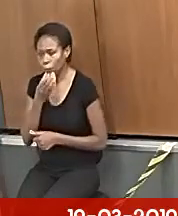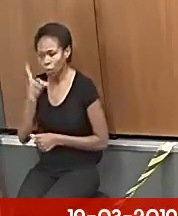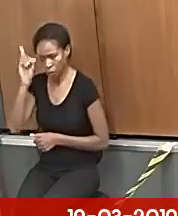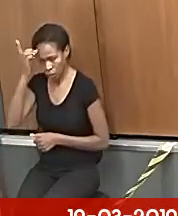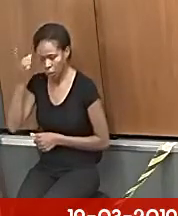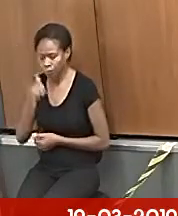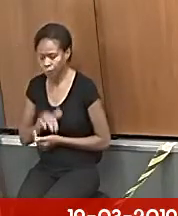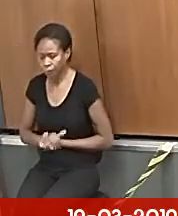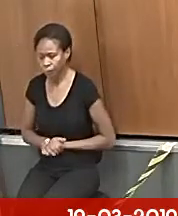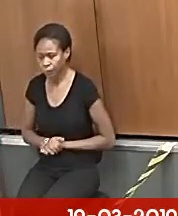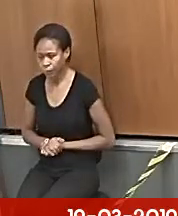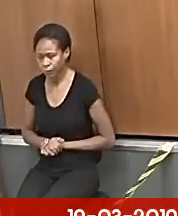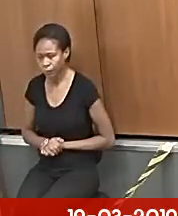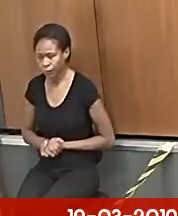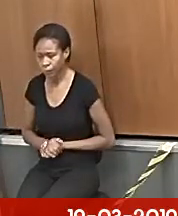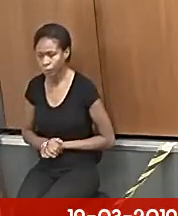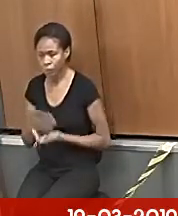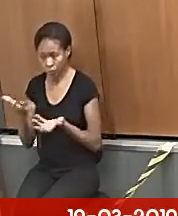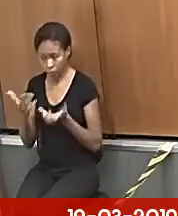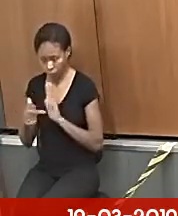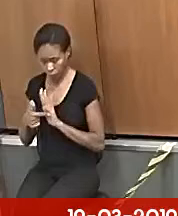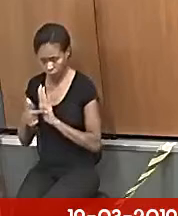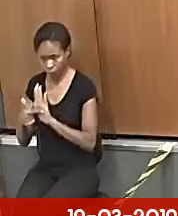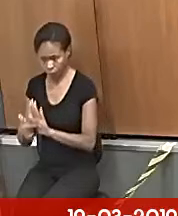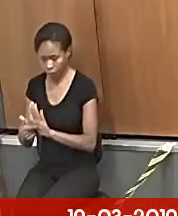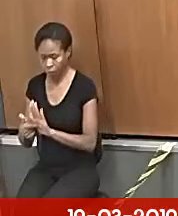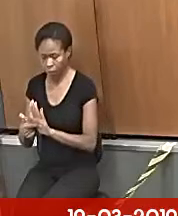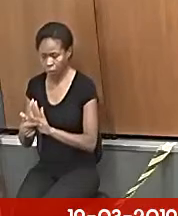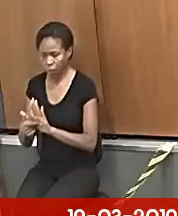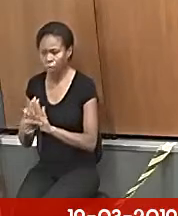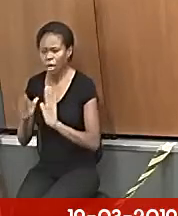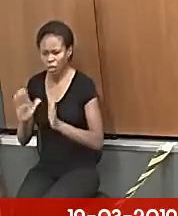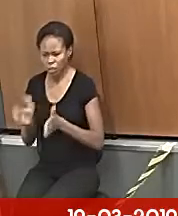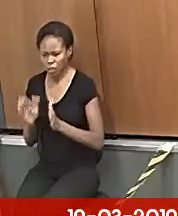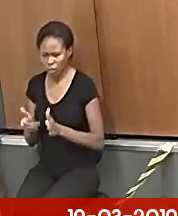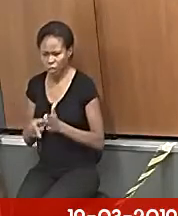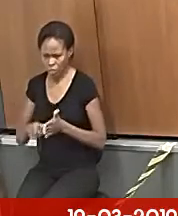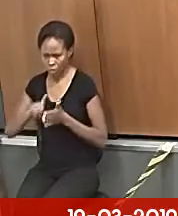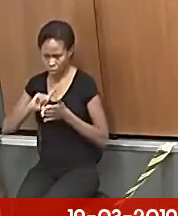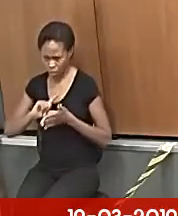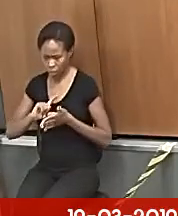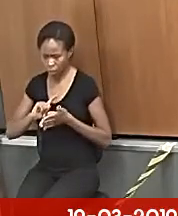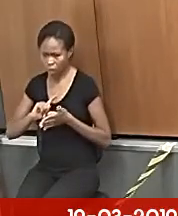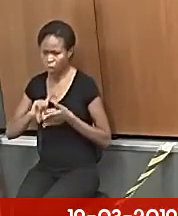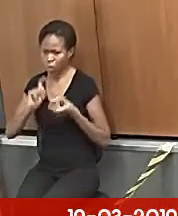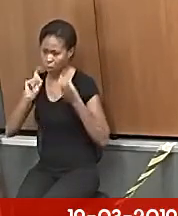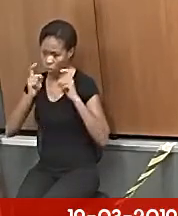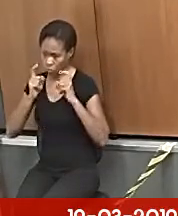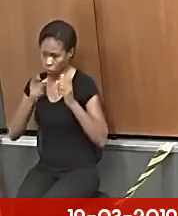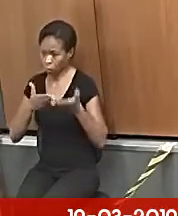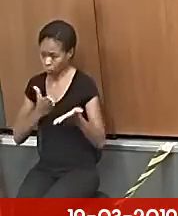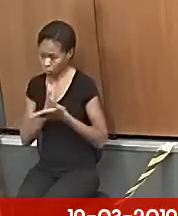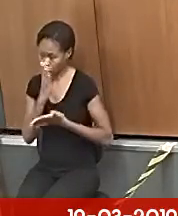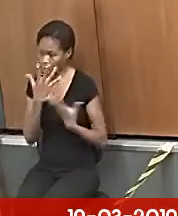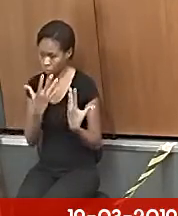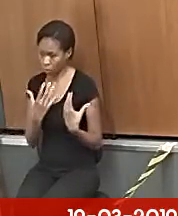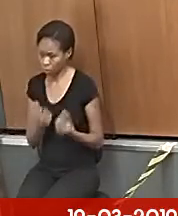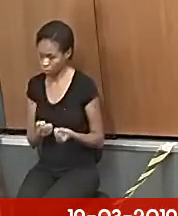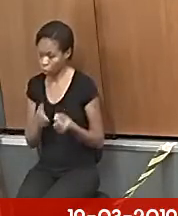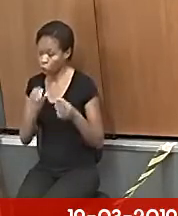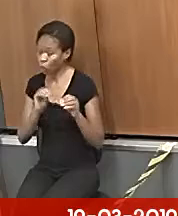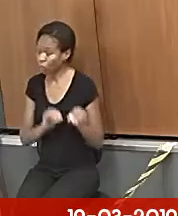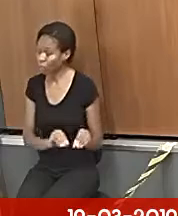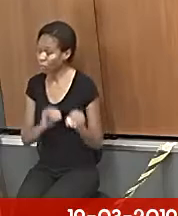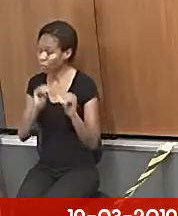eu só queria dar conhecimento nós já tínhamos uma audiência aprovada e nós vamos transferir a audiência